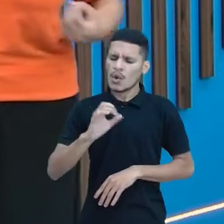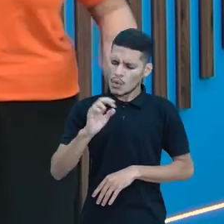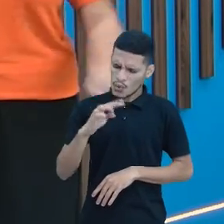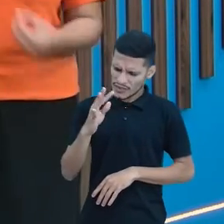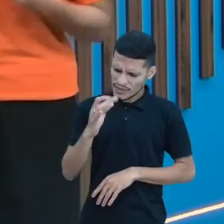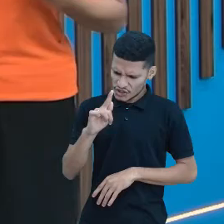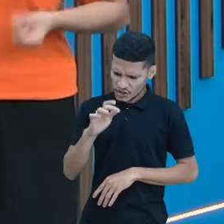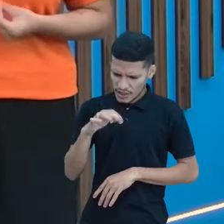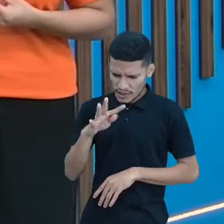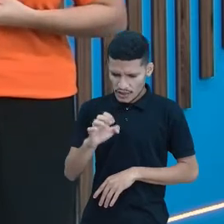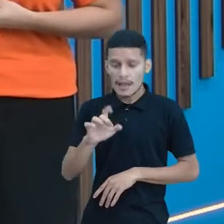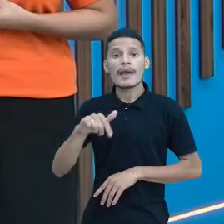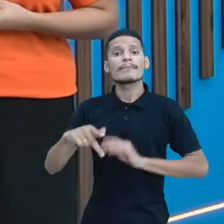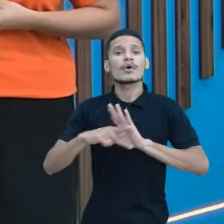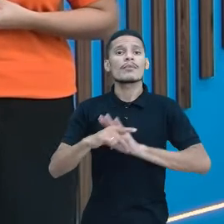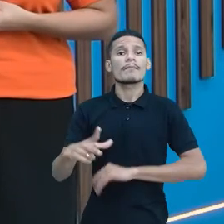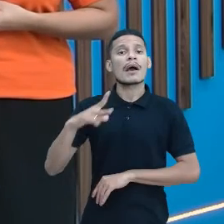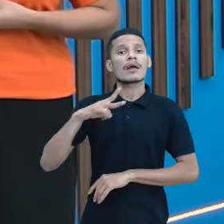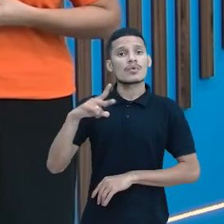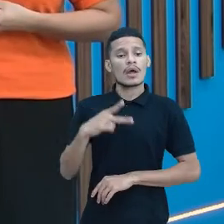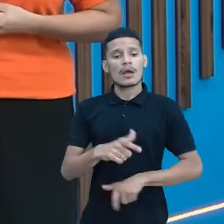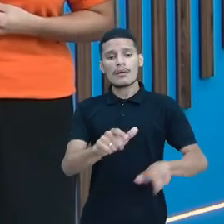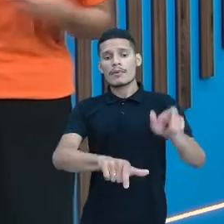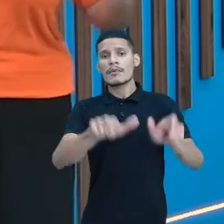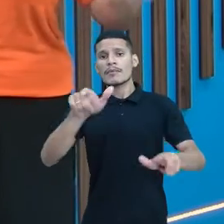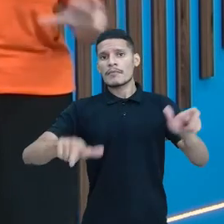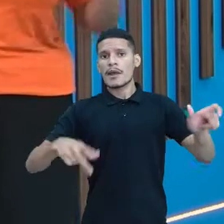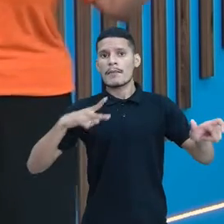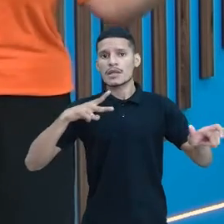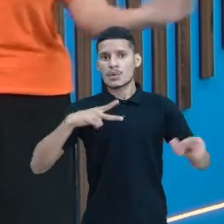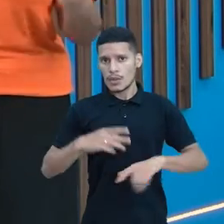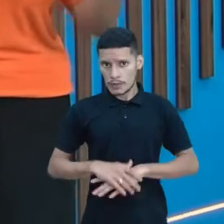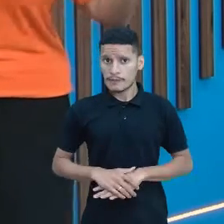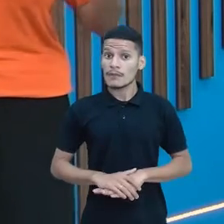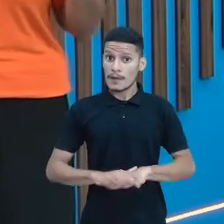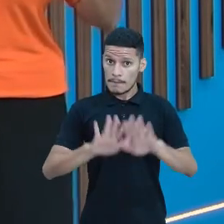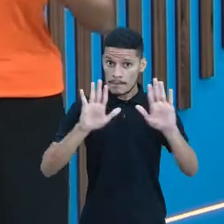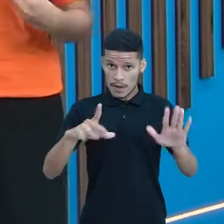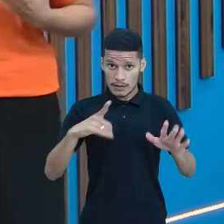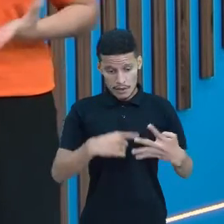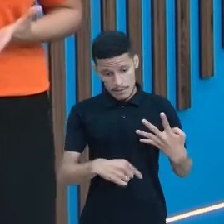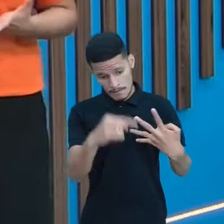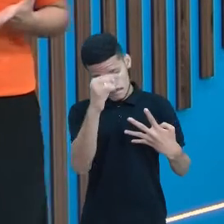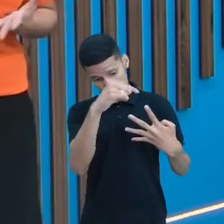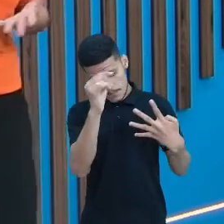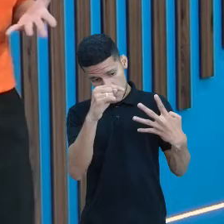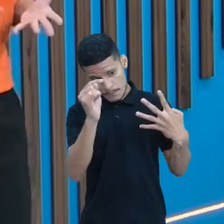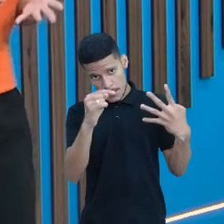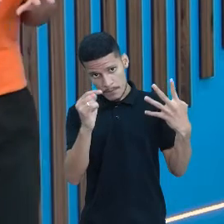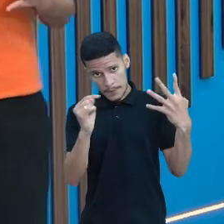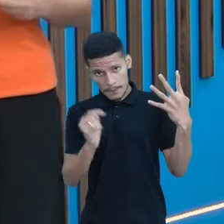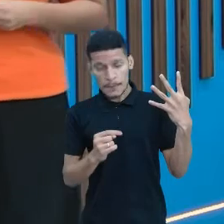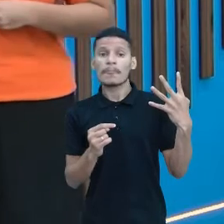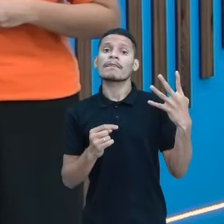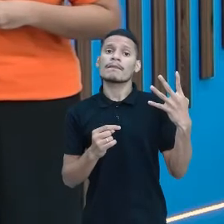essa particularidade. Mas, mesmo dentro de todas essas particularidades,